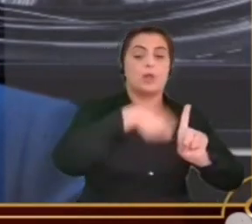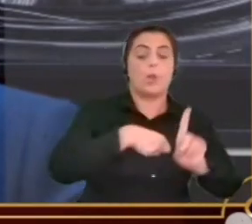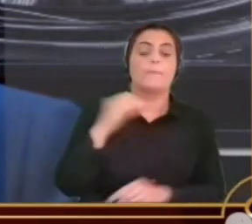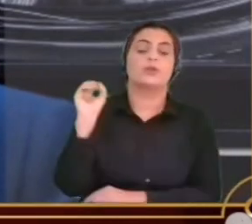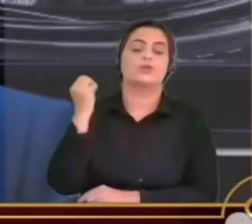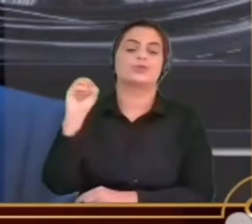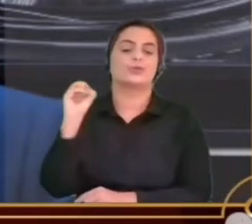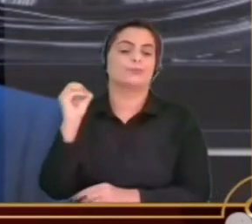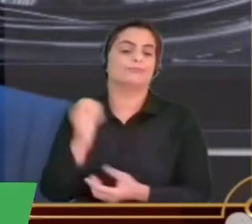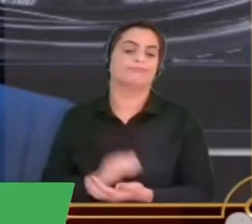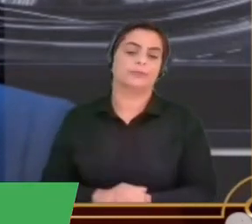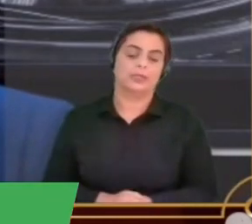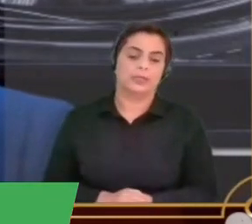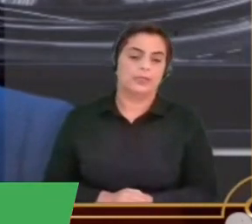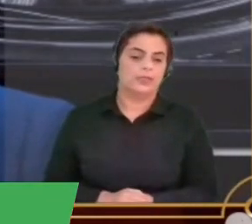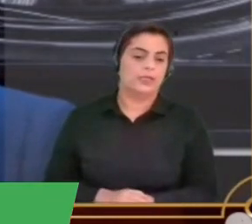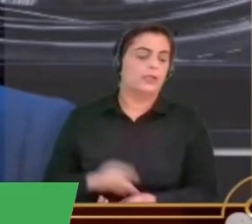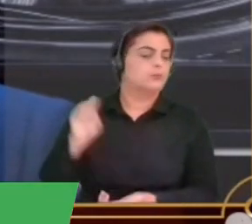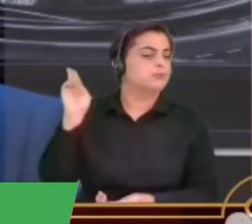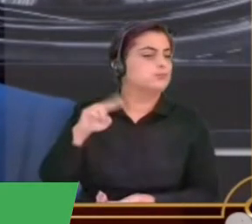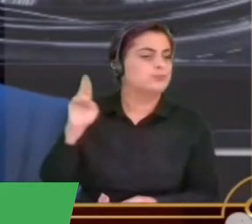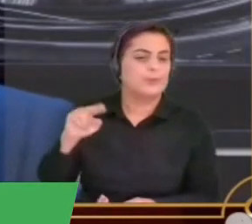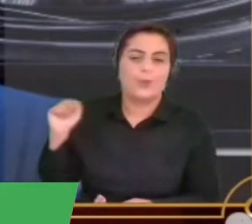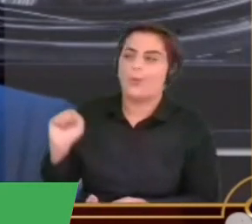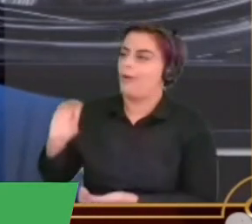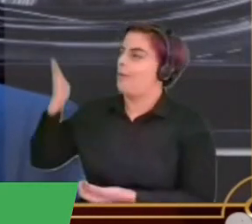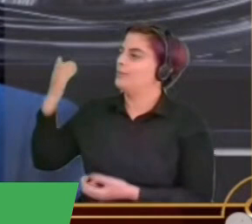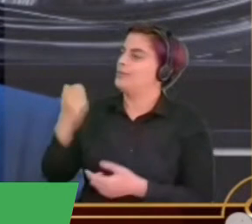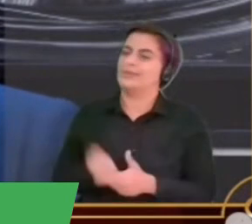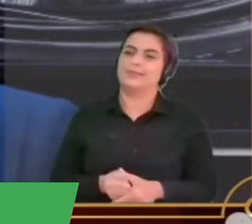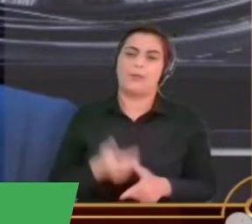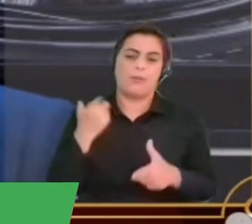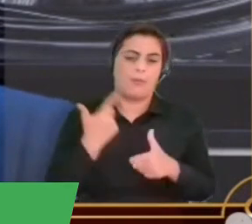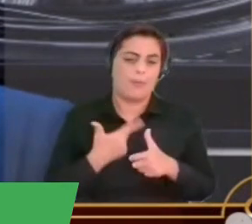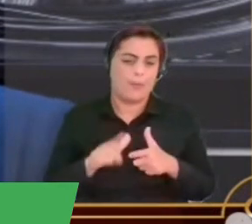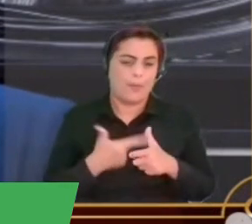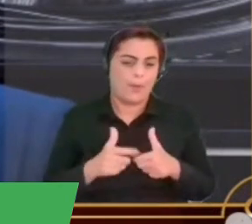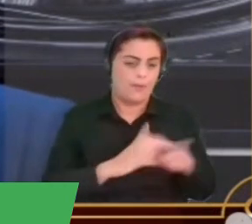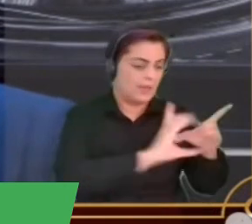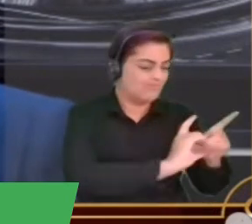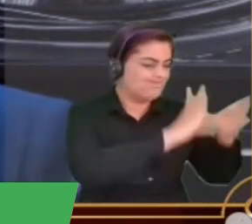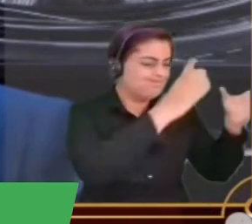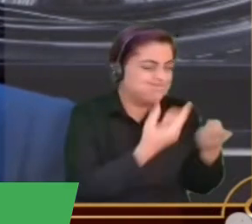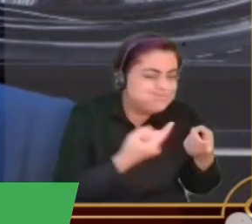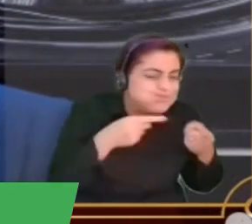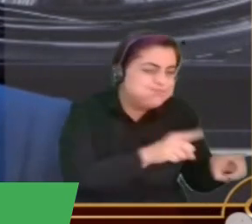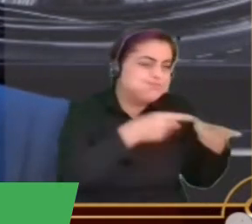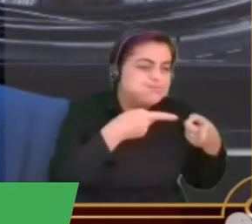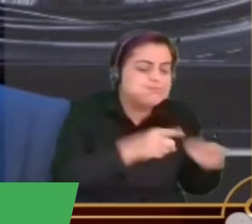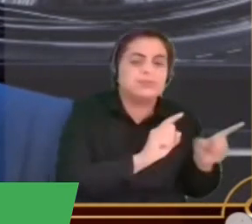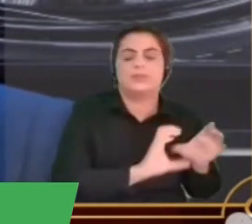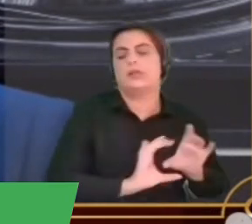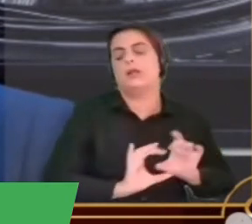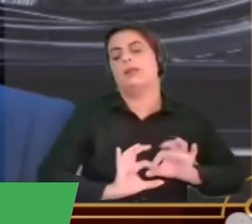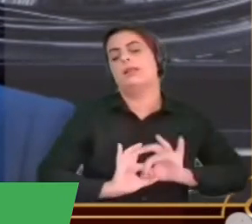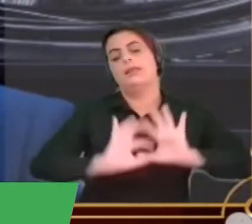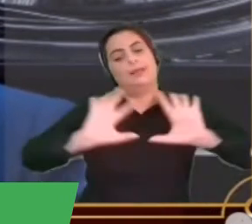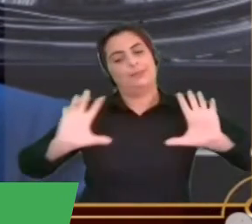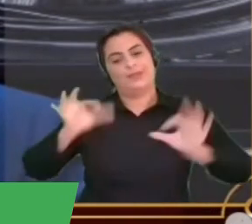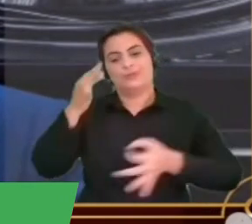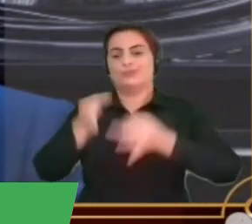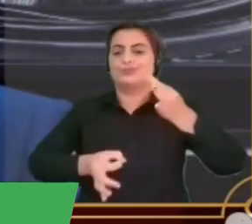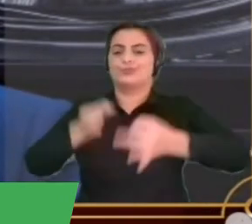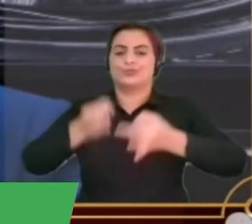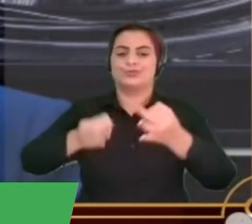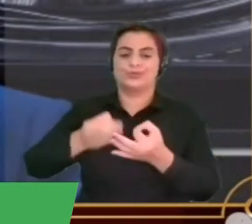ameaças à democracia a liberdade EA Justiça no nosso país ameaça até mesmo a utilização das urnas